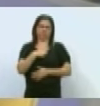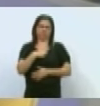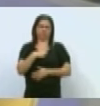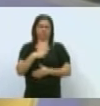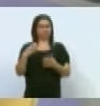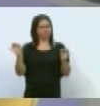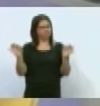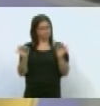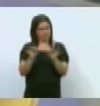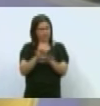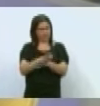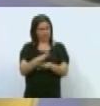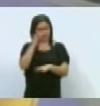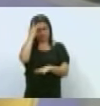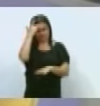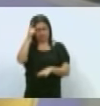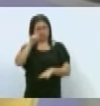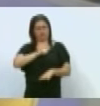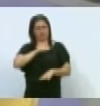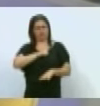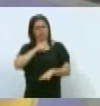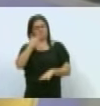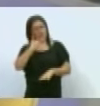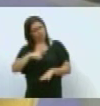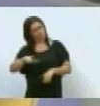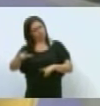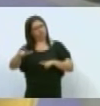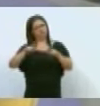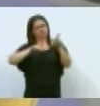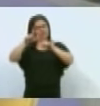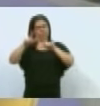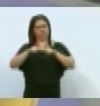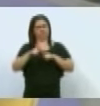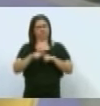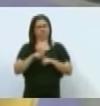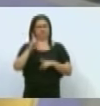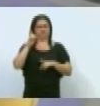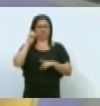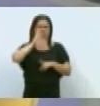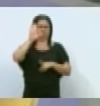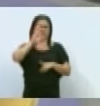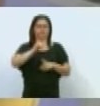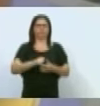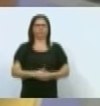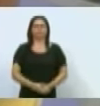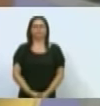Ficamos por aqui. Amanhã tem mais SBT e você a partir do meio-dia. Beijo.